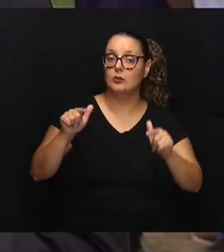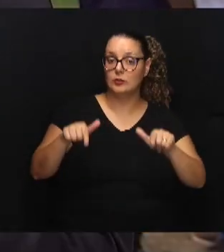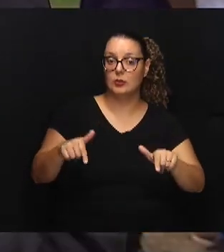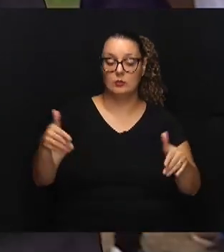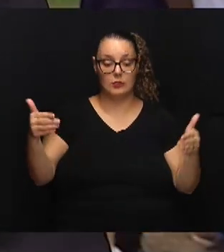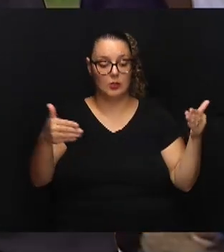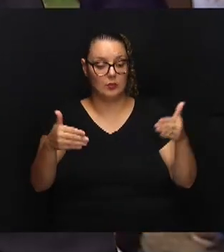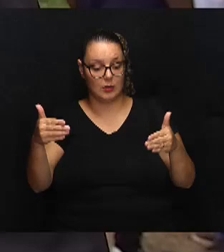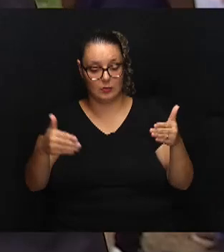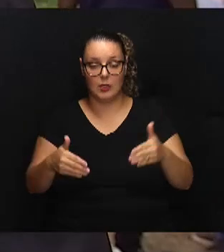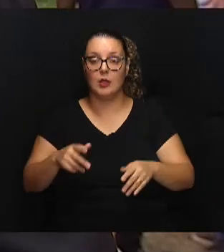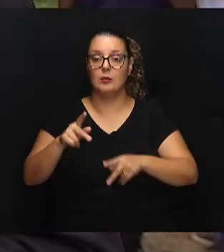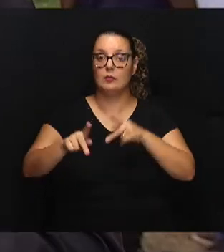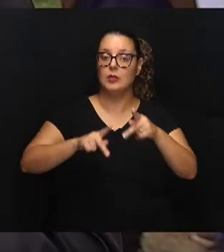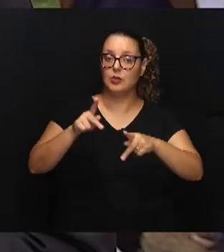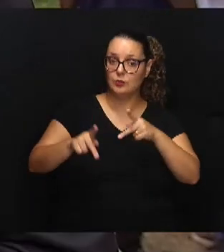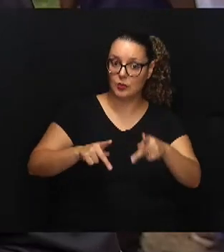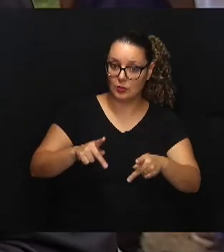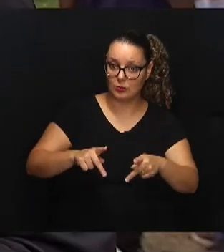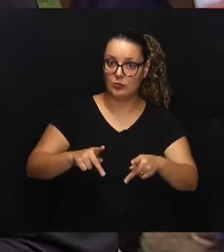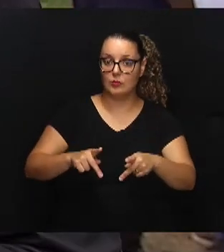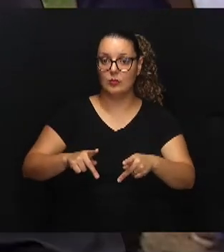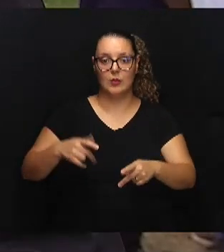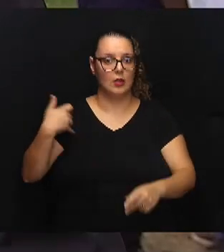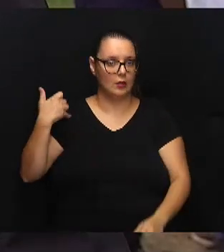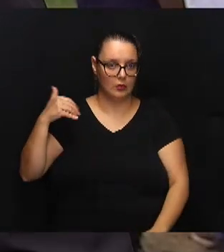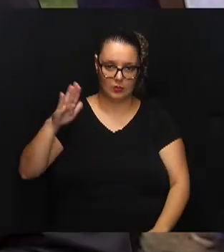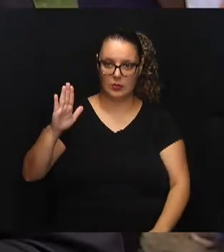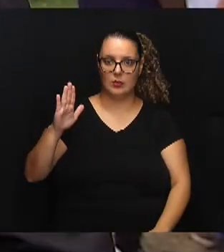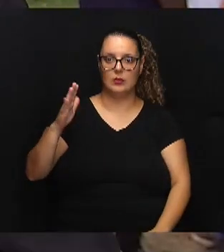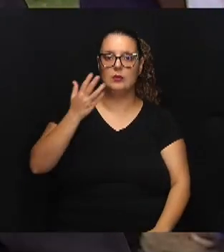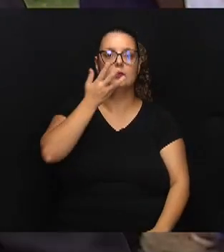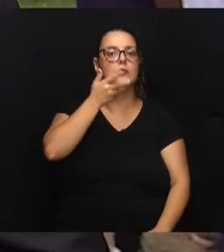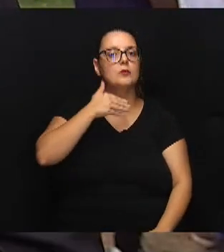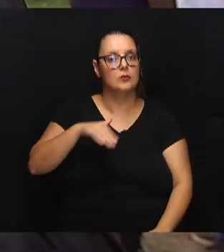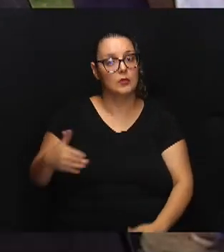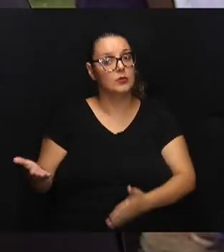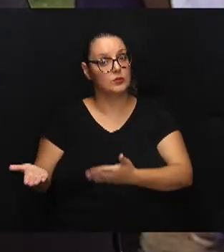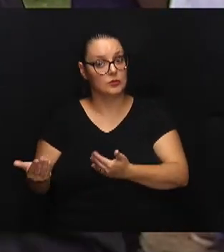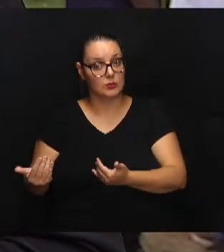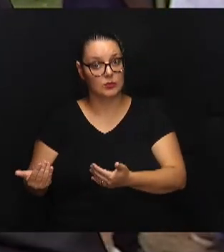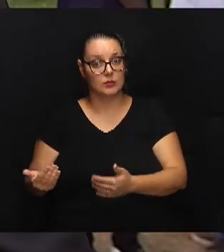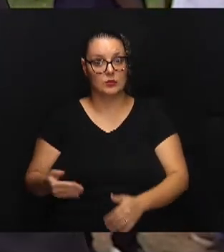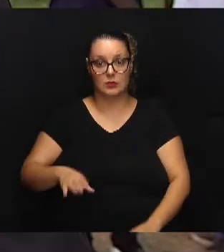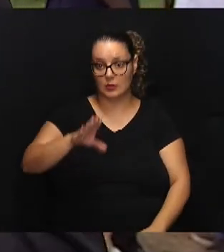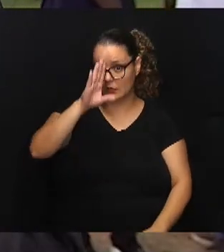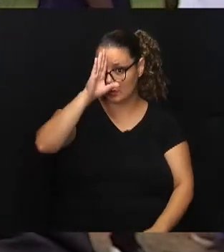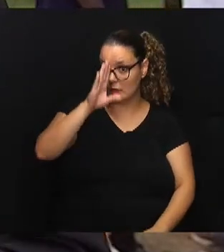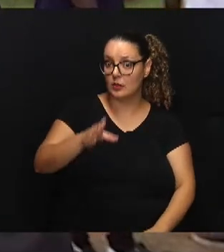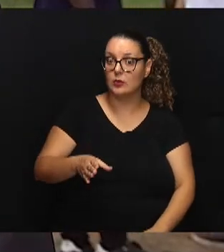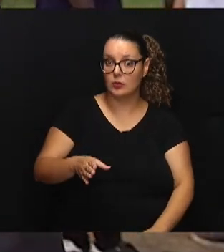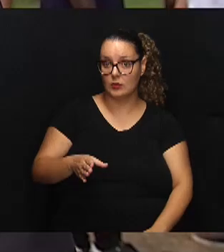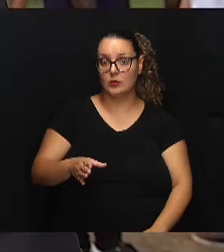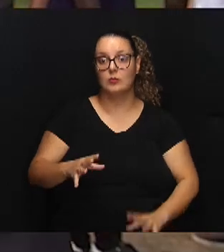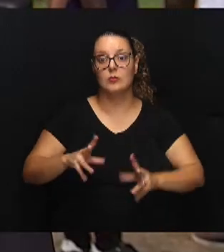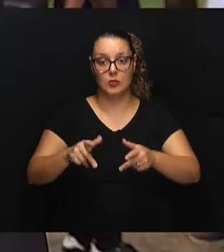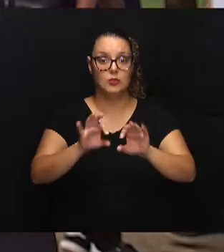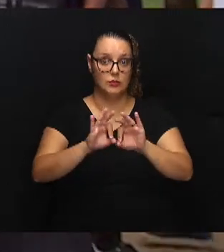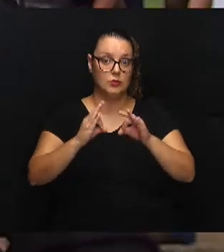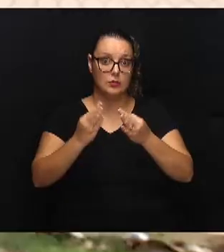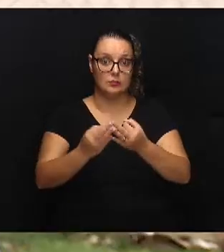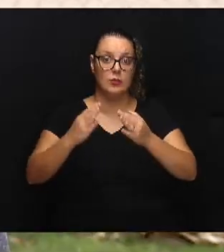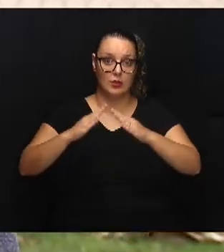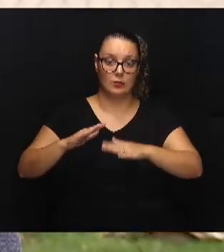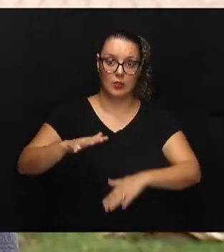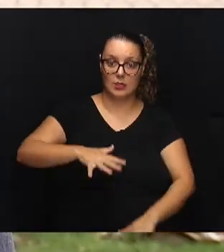frequentado pela população adulta, as crianças, os jovens e principalmente por toda a família que mora